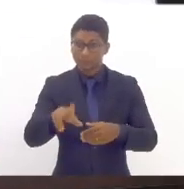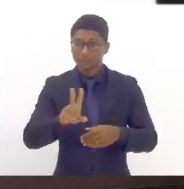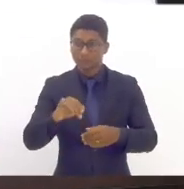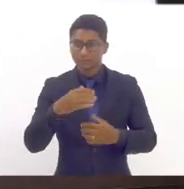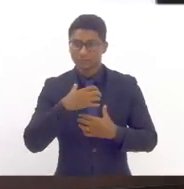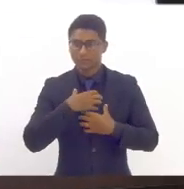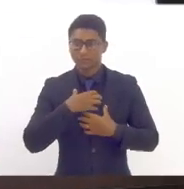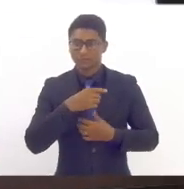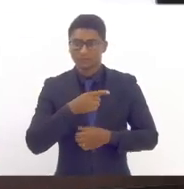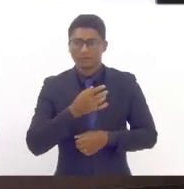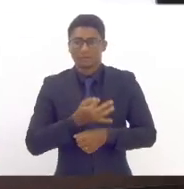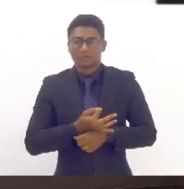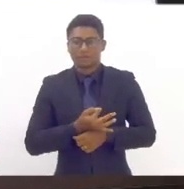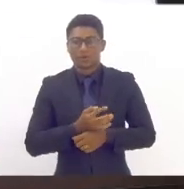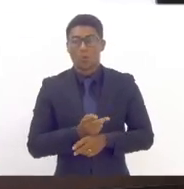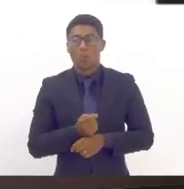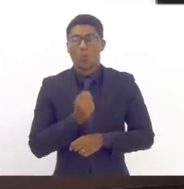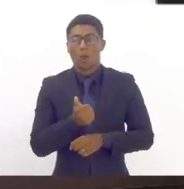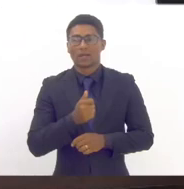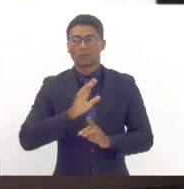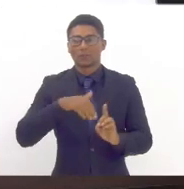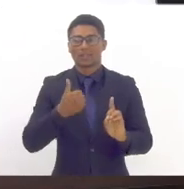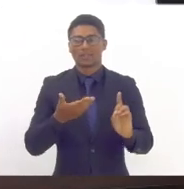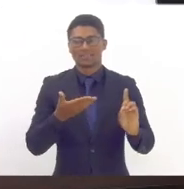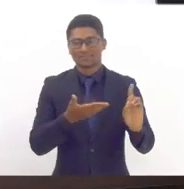sua presença. Estou quase fazendo homenagem a ele.